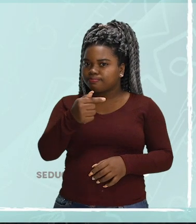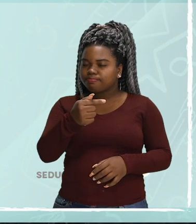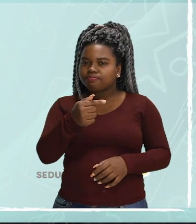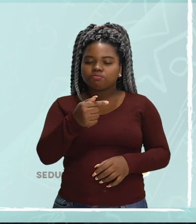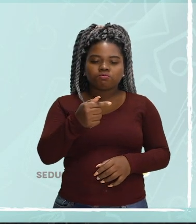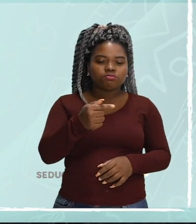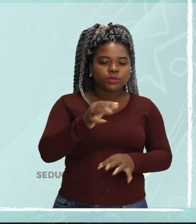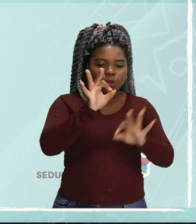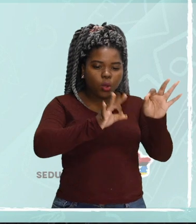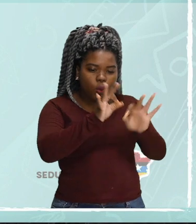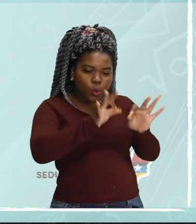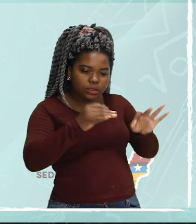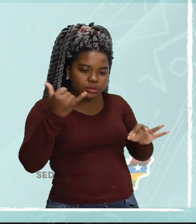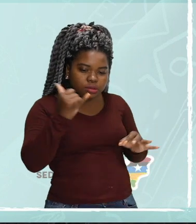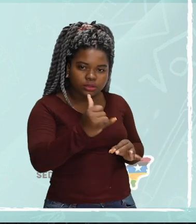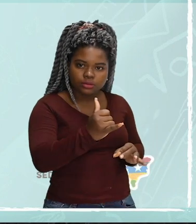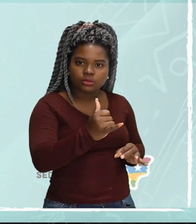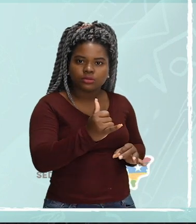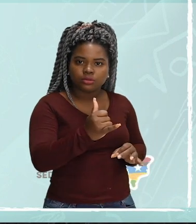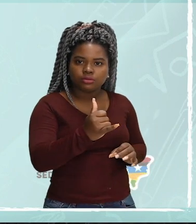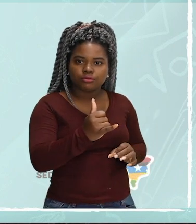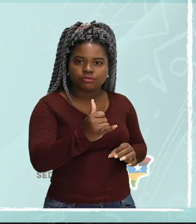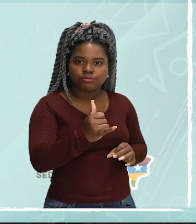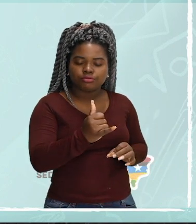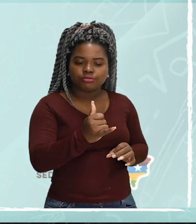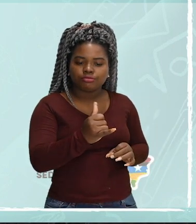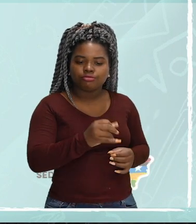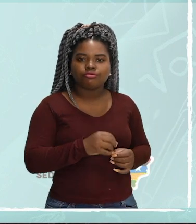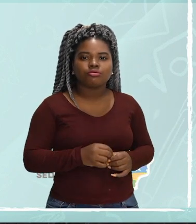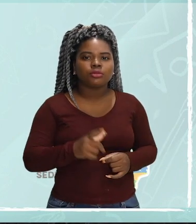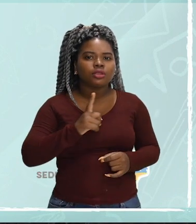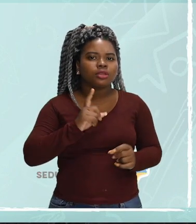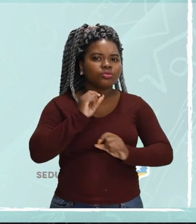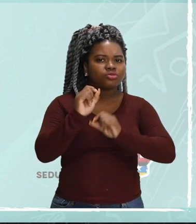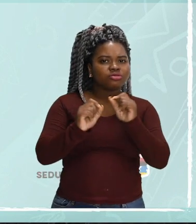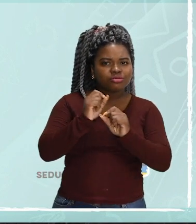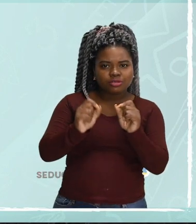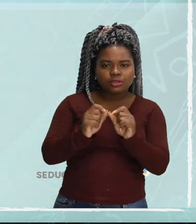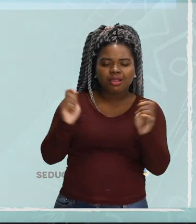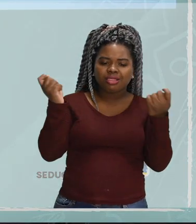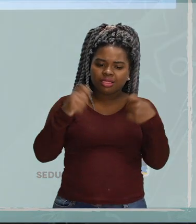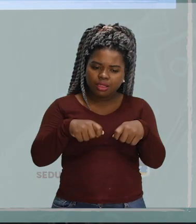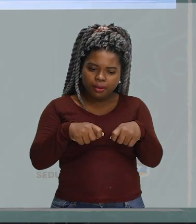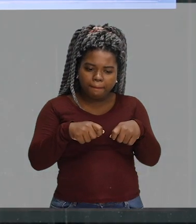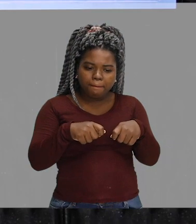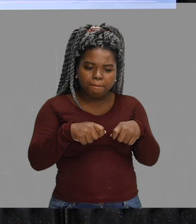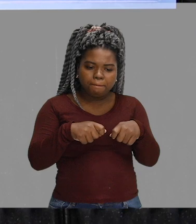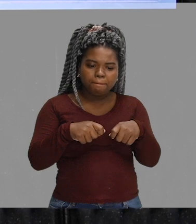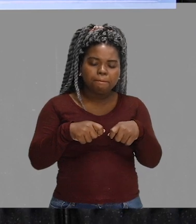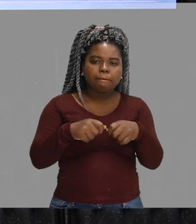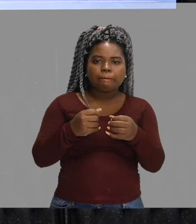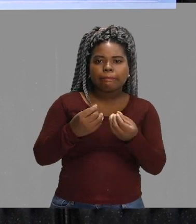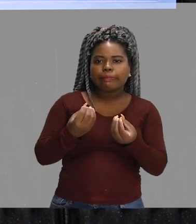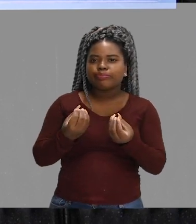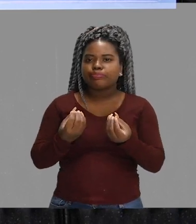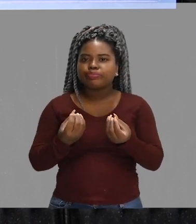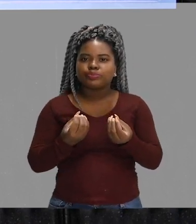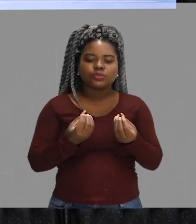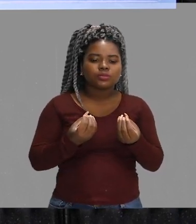direita. Portanto, sempre o elemento que está à direita do outro elemento, ele vai apresentar um número